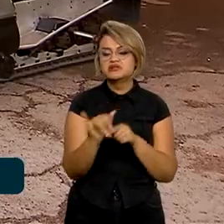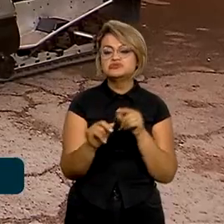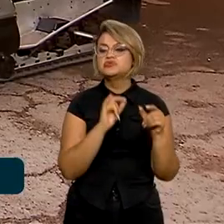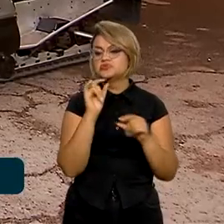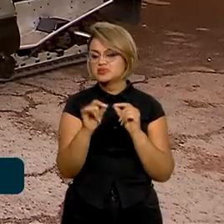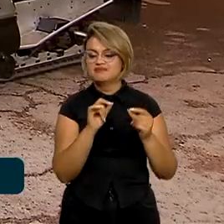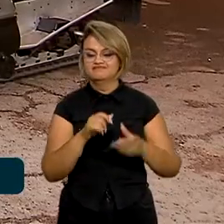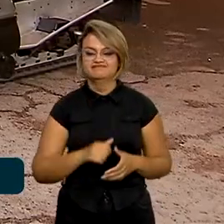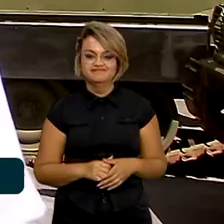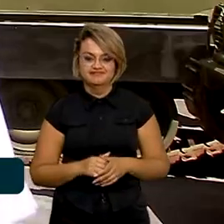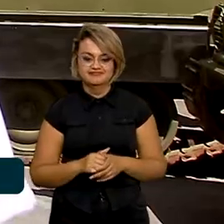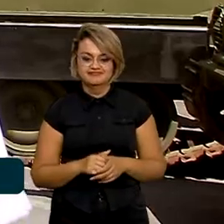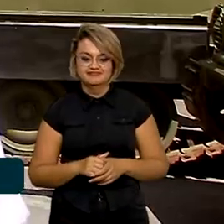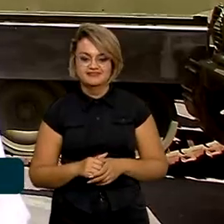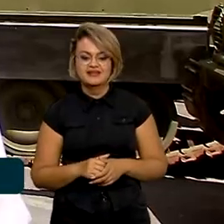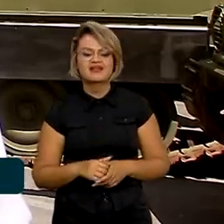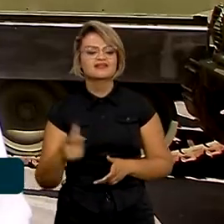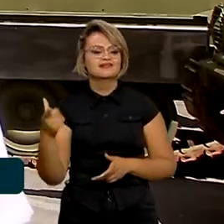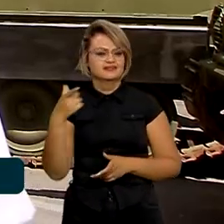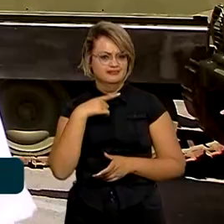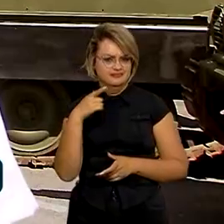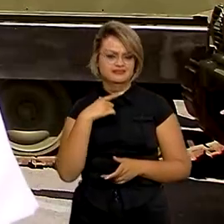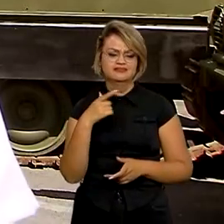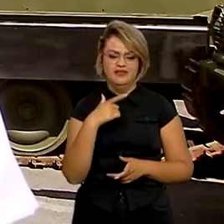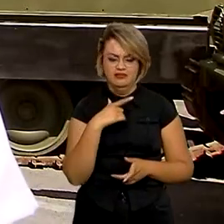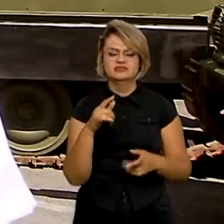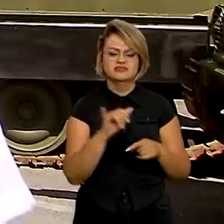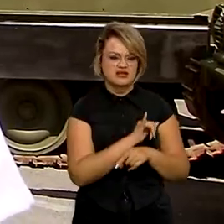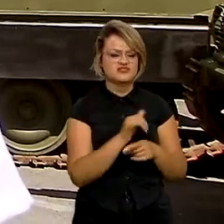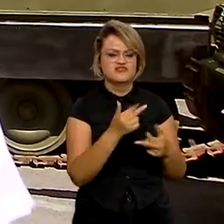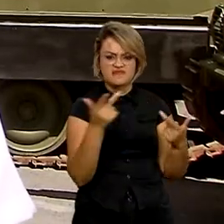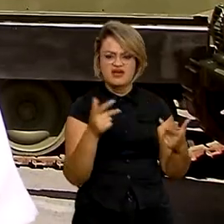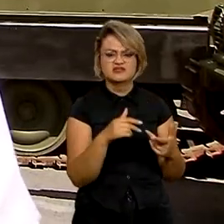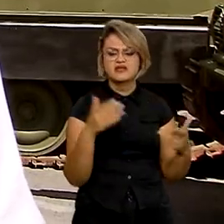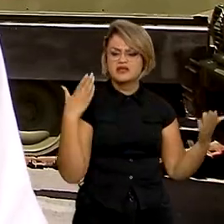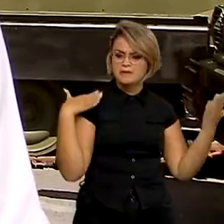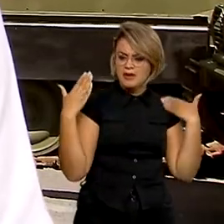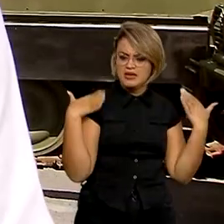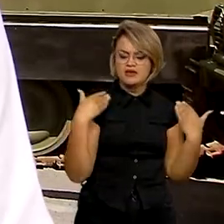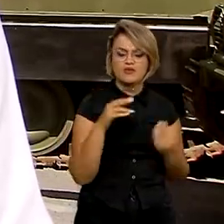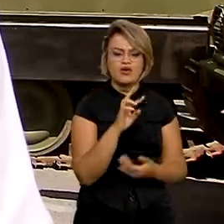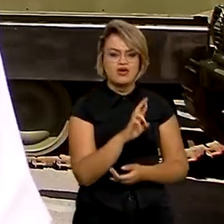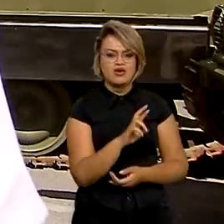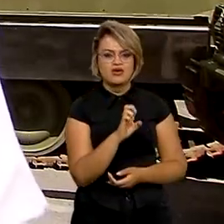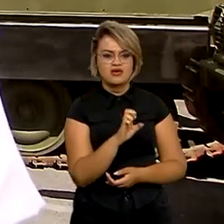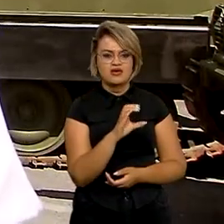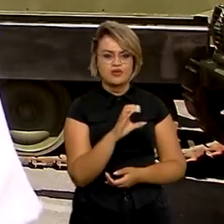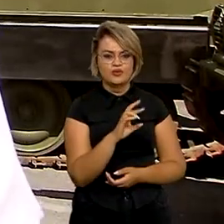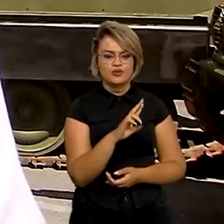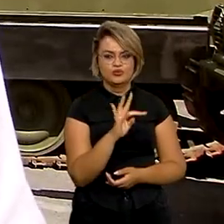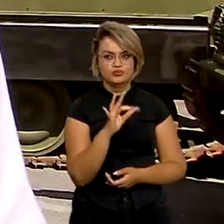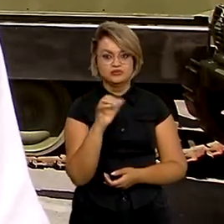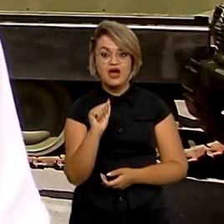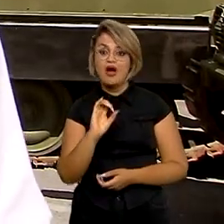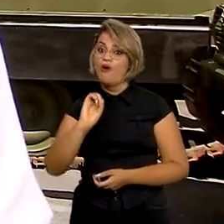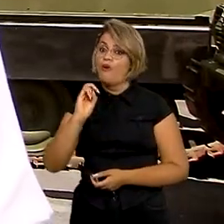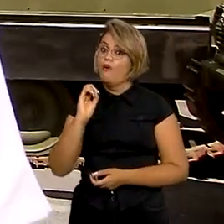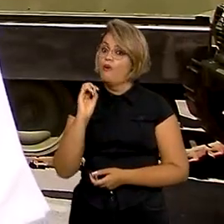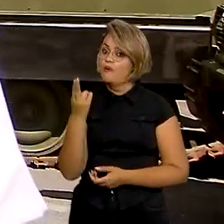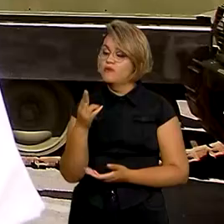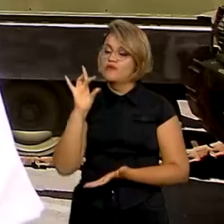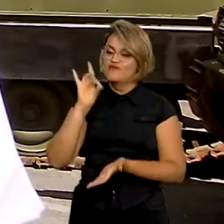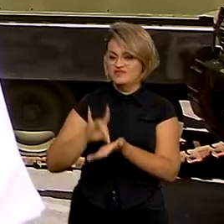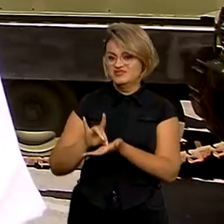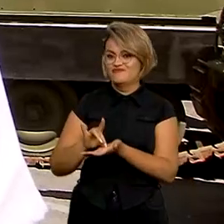da corporação. Existem diversas formas de ingresso na Marinha do Brasil, desde marinheiro recruta até entrando já como oficial